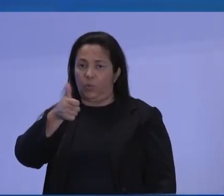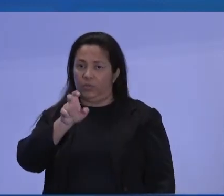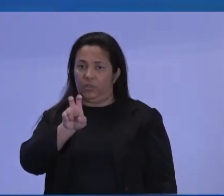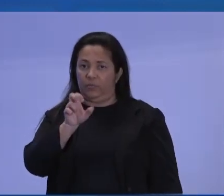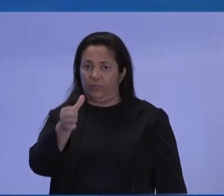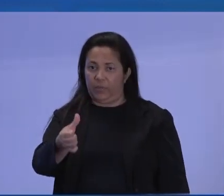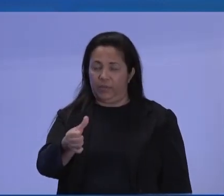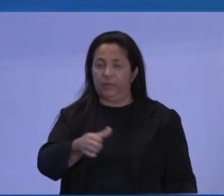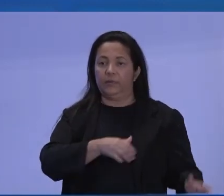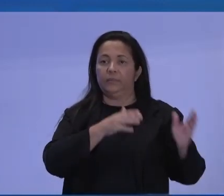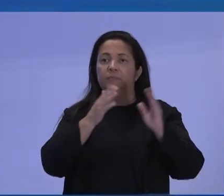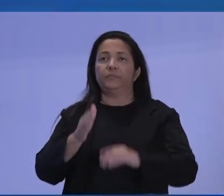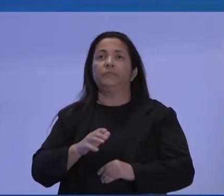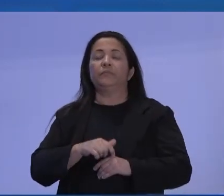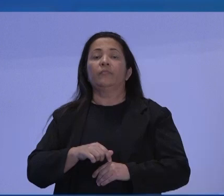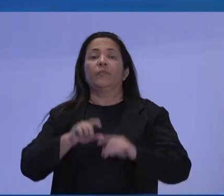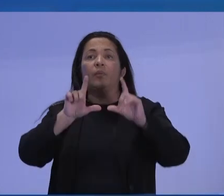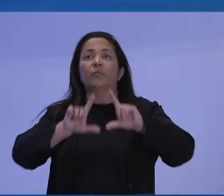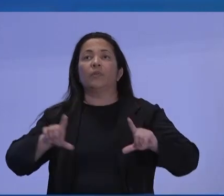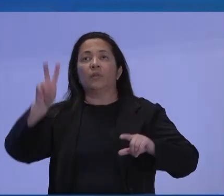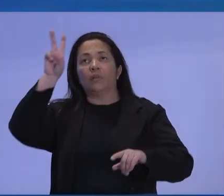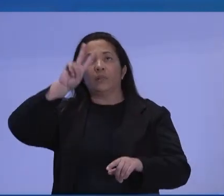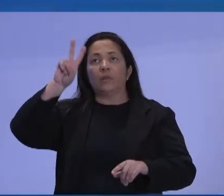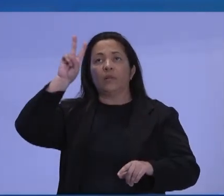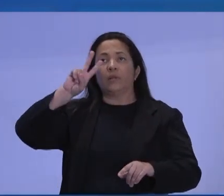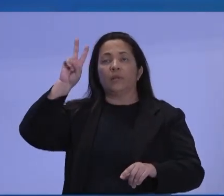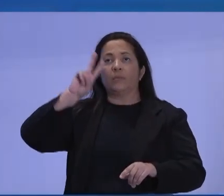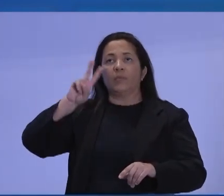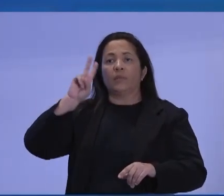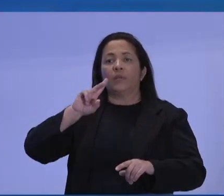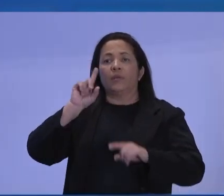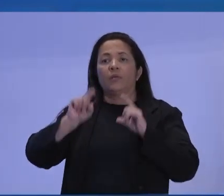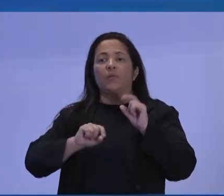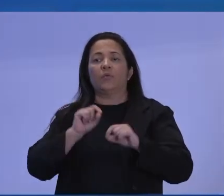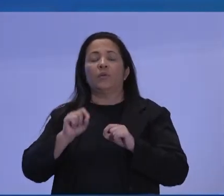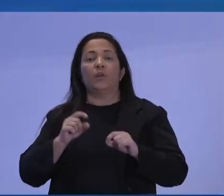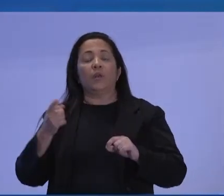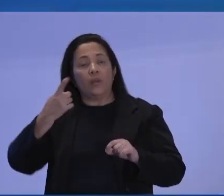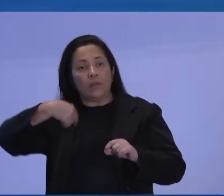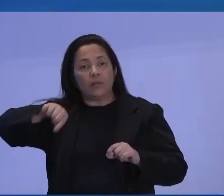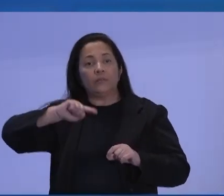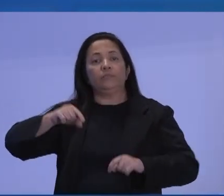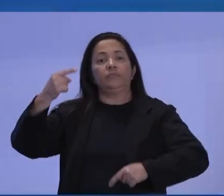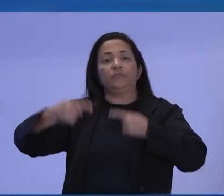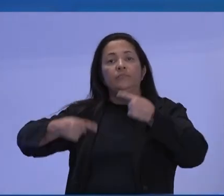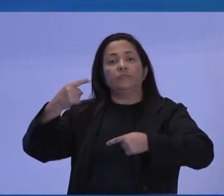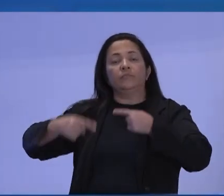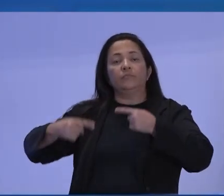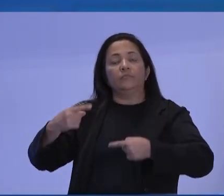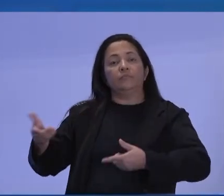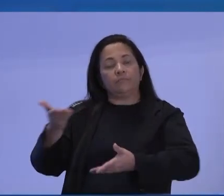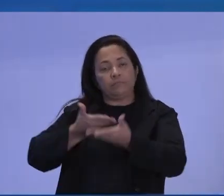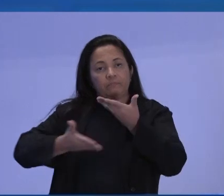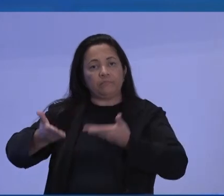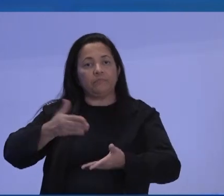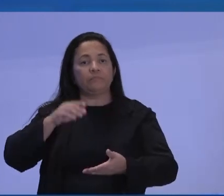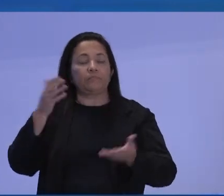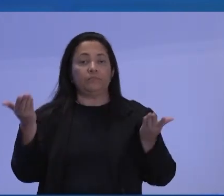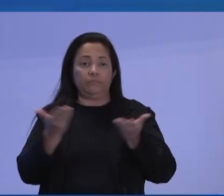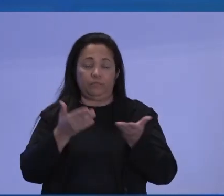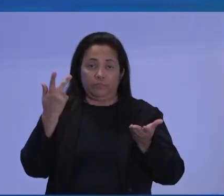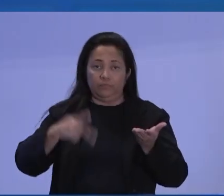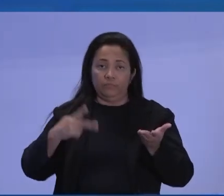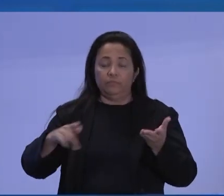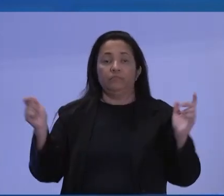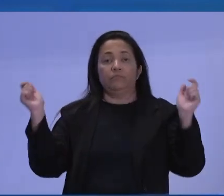Aqui, só para a gente lembrar que, quem sabe, através dessa discussão, a gente possa mudar